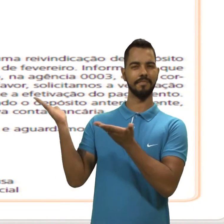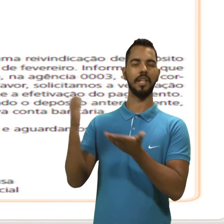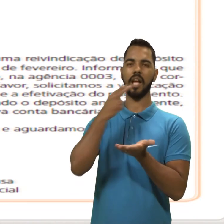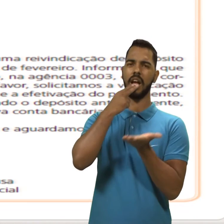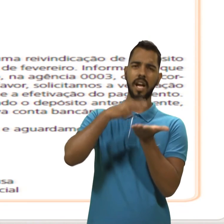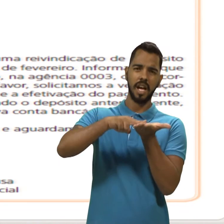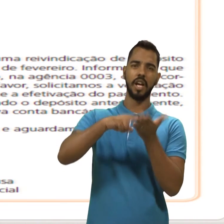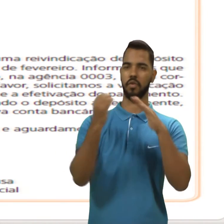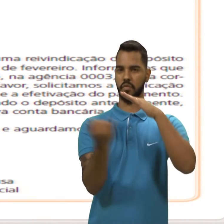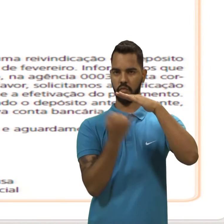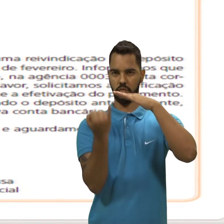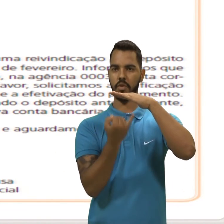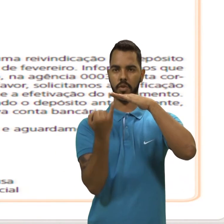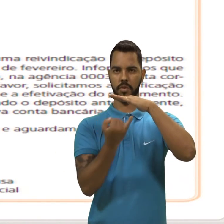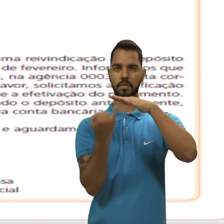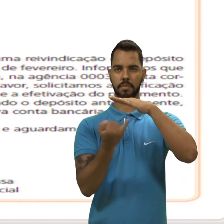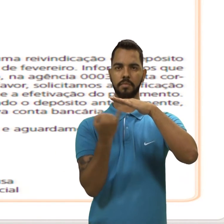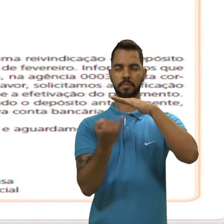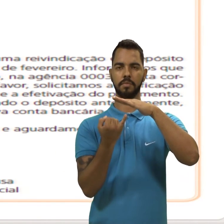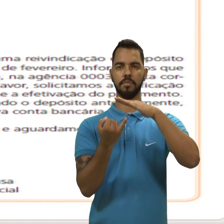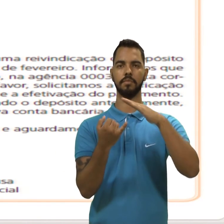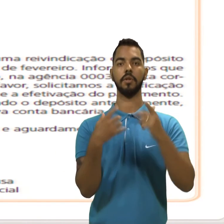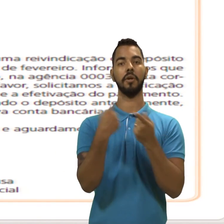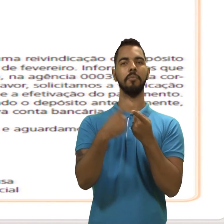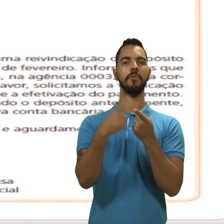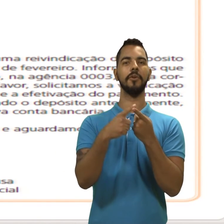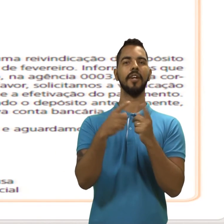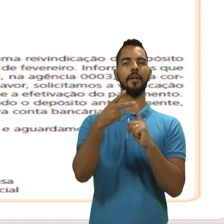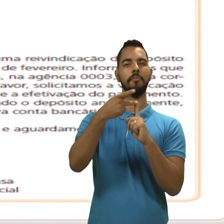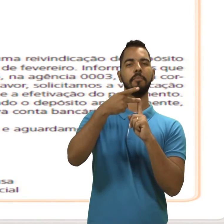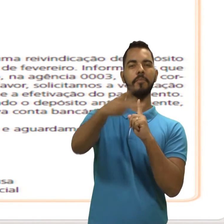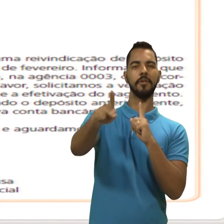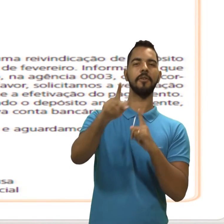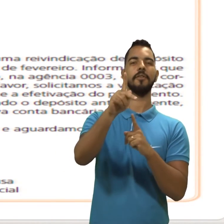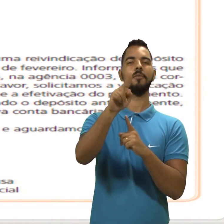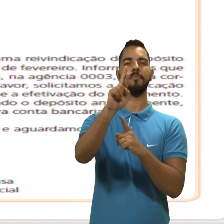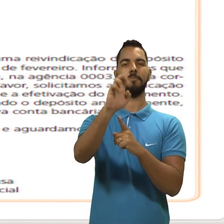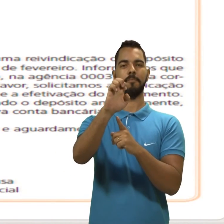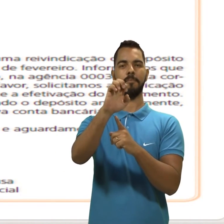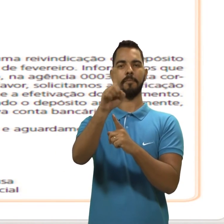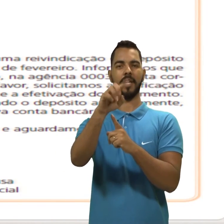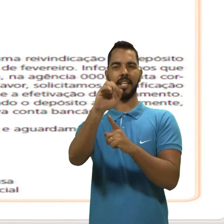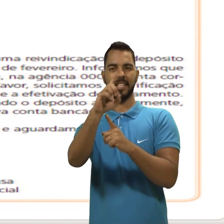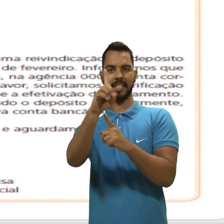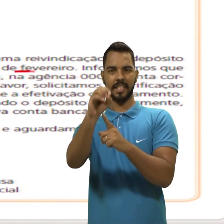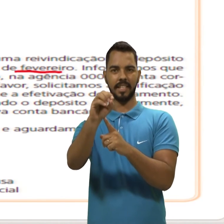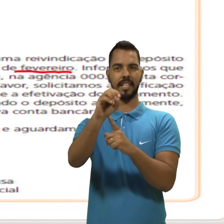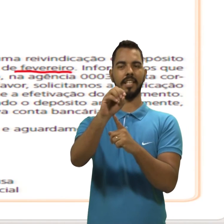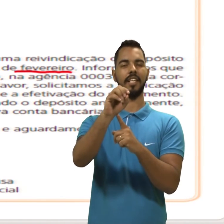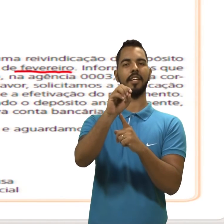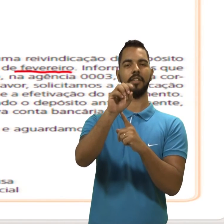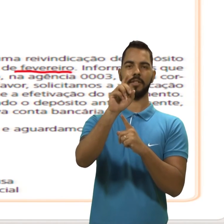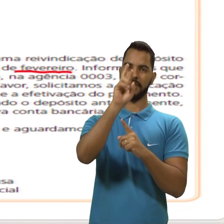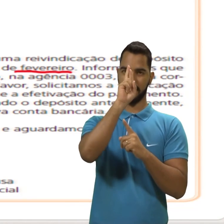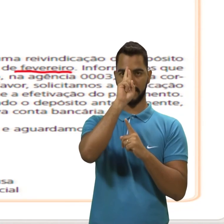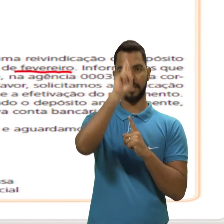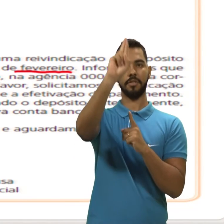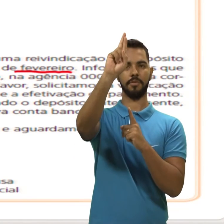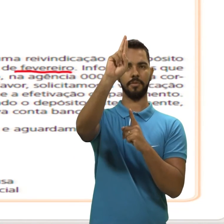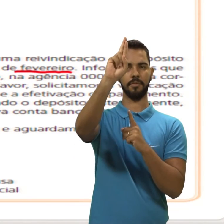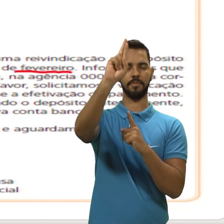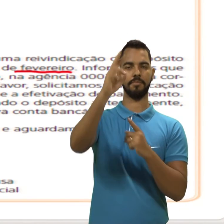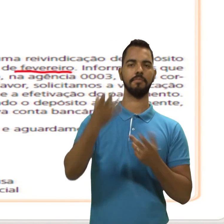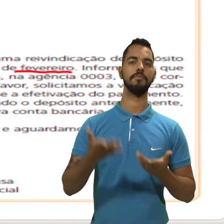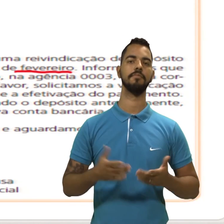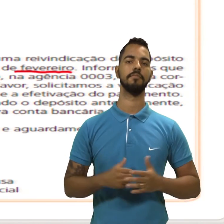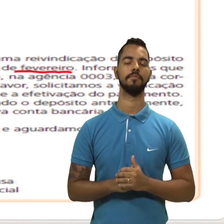Confirmamos o recebimento de uma reivindicação de depósito no valor de R$3.000, referente ao mês de fevereiro. Informamos